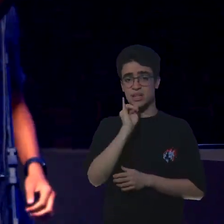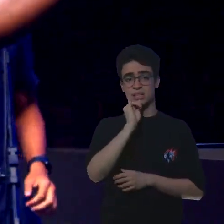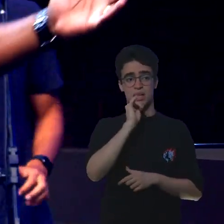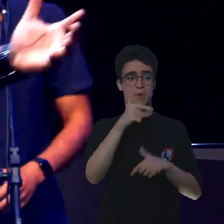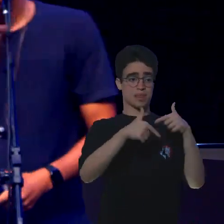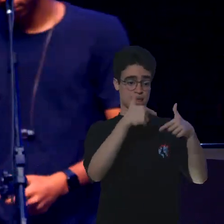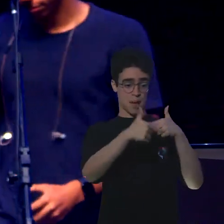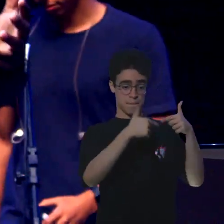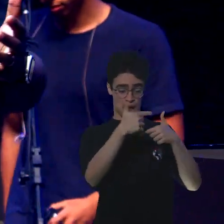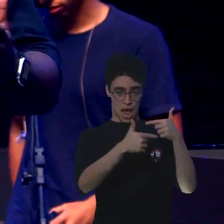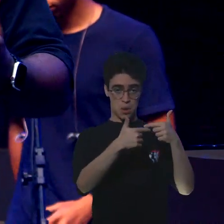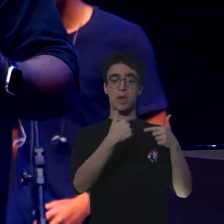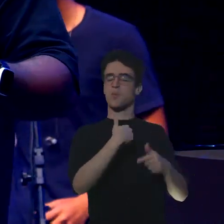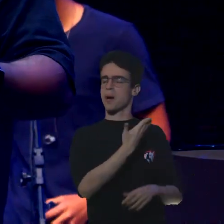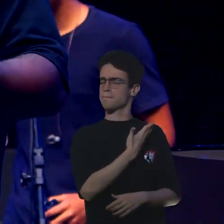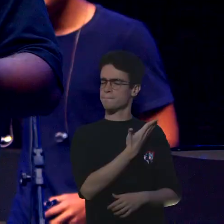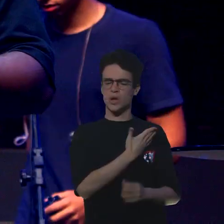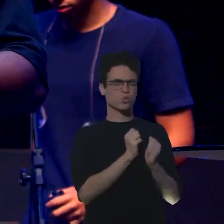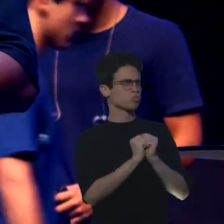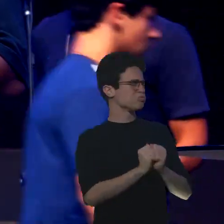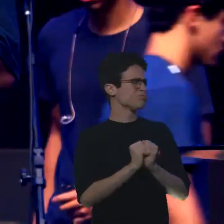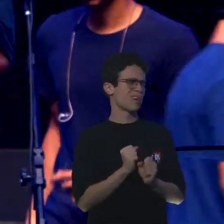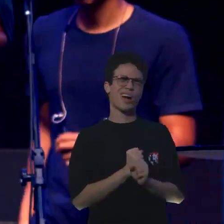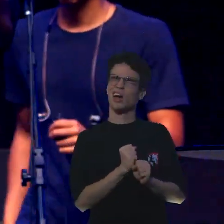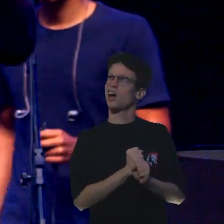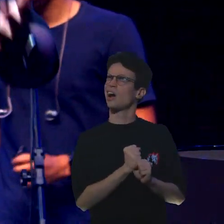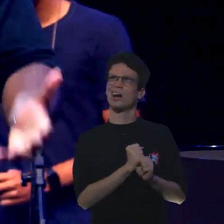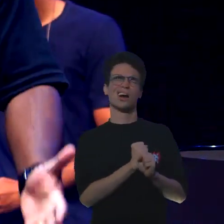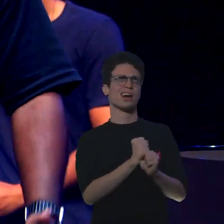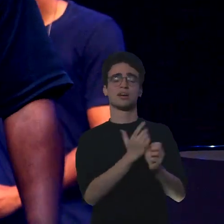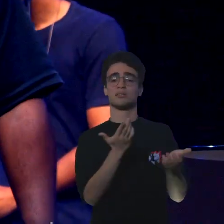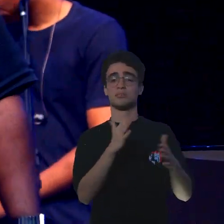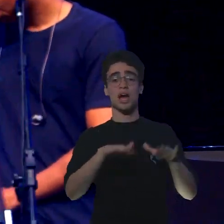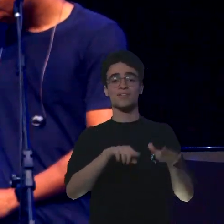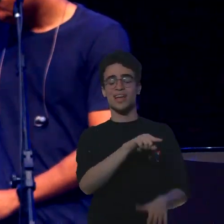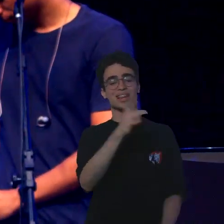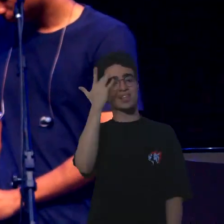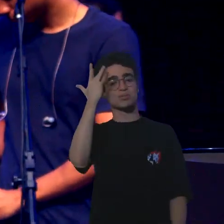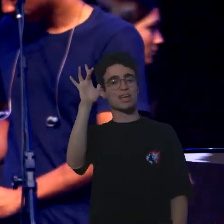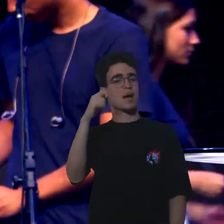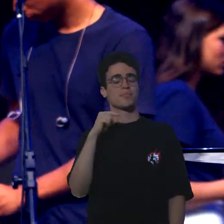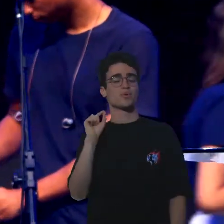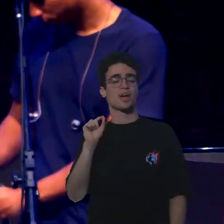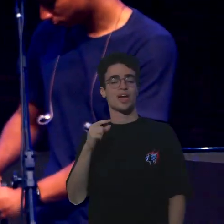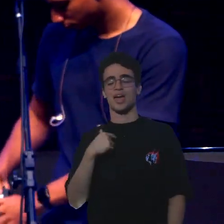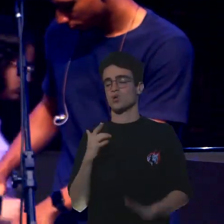trabalho que trabalha com você há anos, mas talvez ele nem sabe que você conhece Jesus.